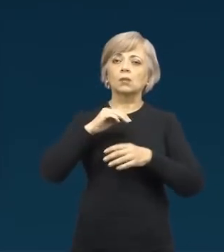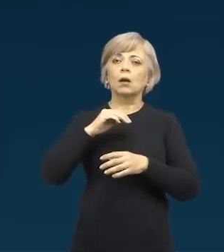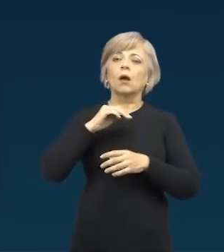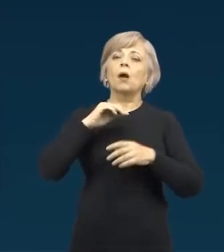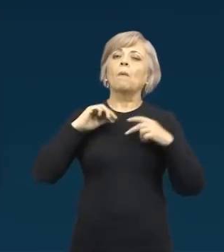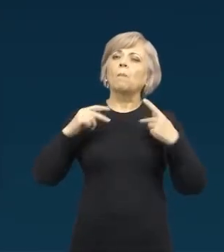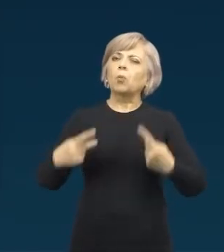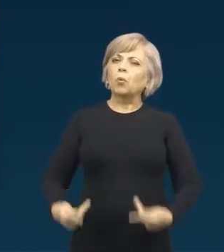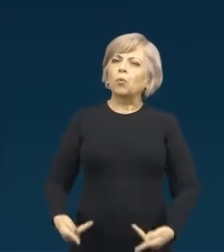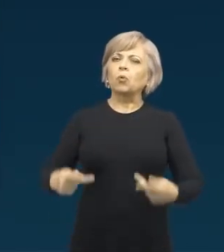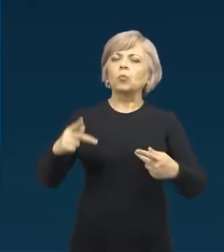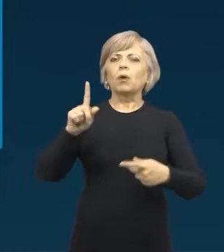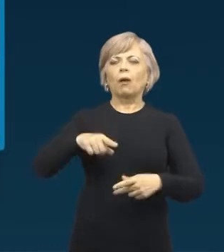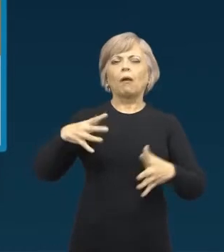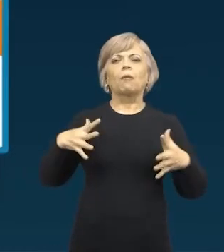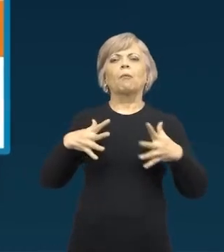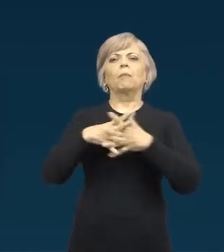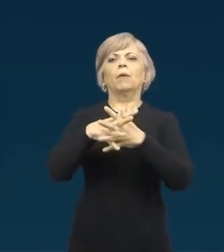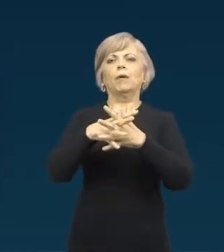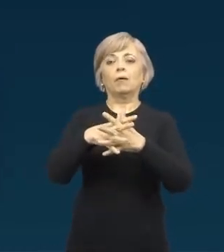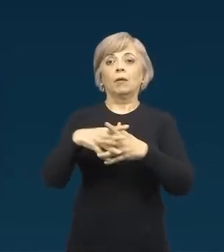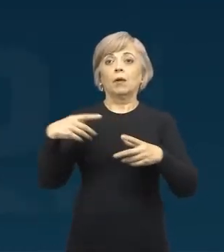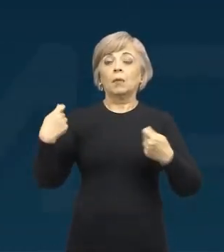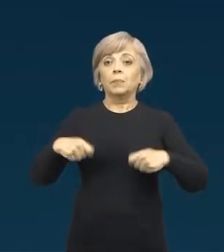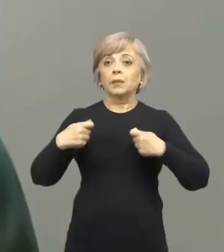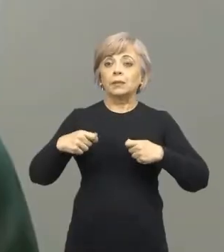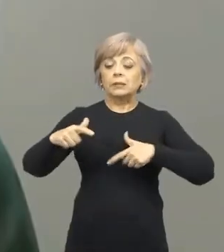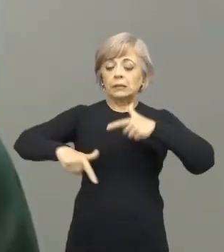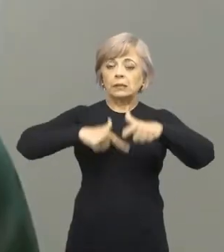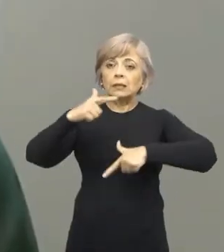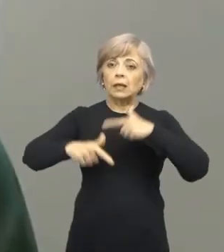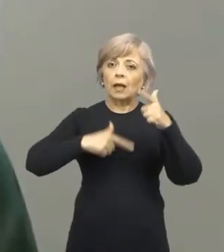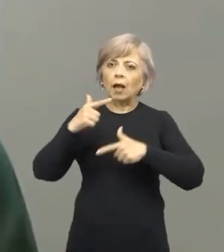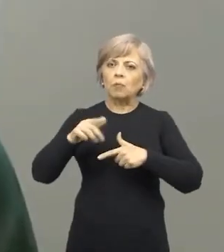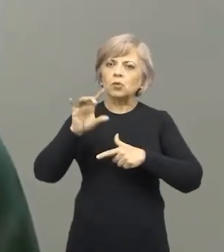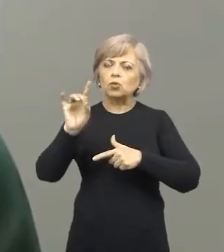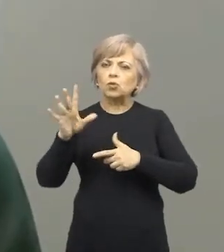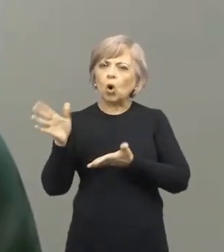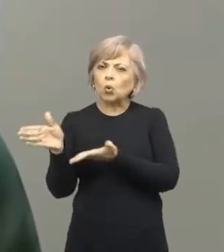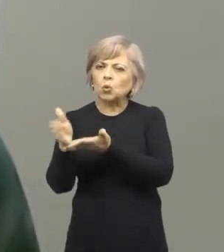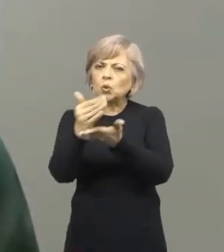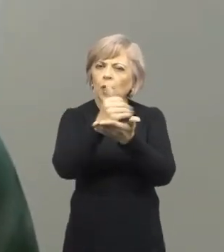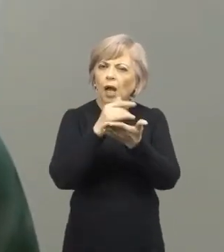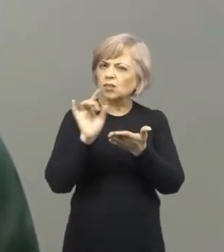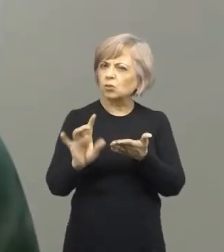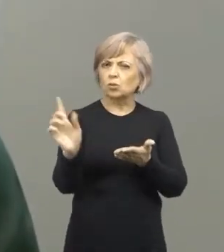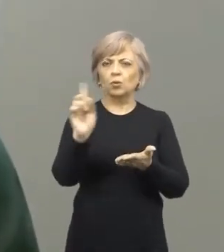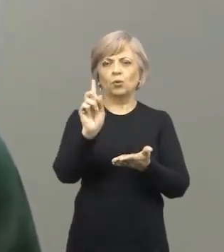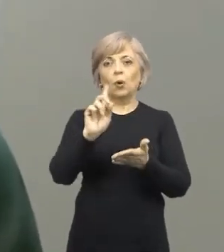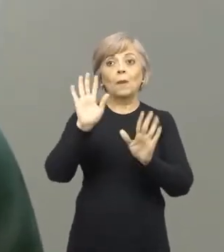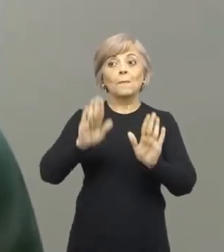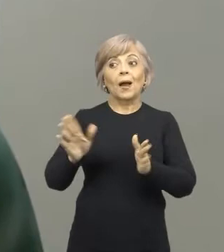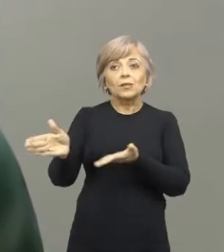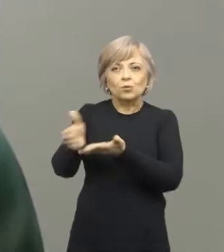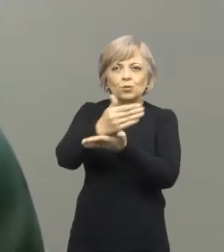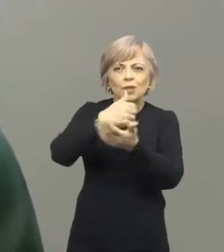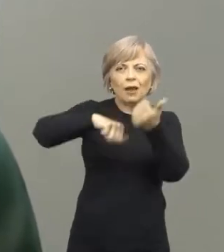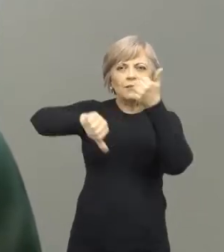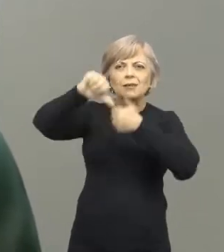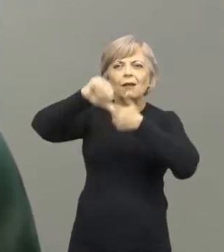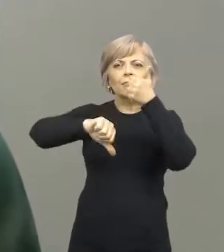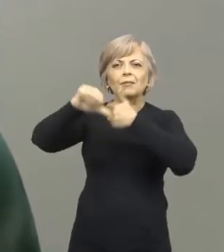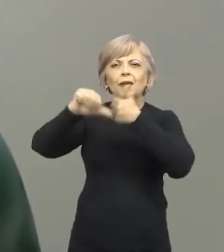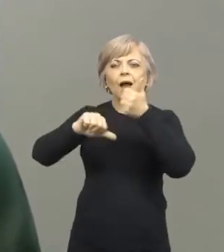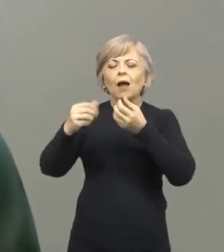fenômeno social complexo e a gente precisa trabalhar não apenas com os dados, mas com a análise dos dados.